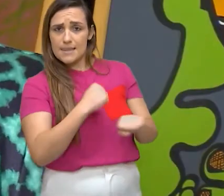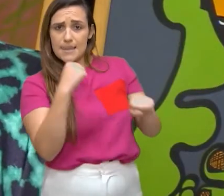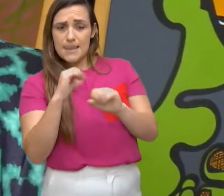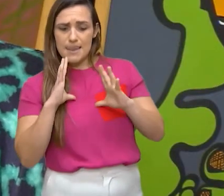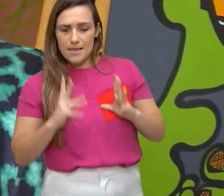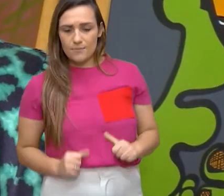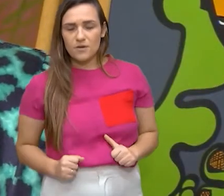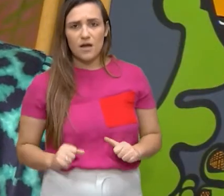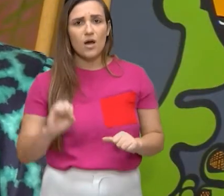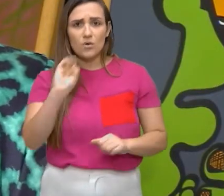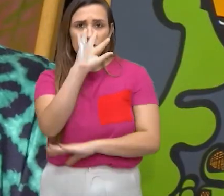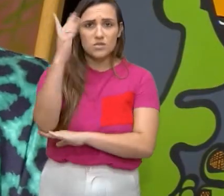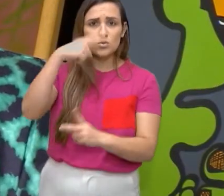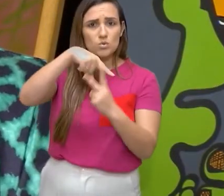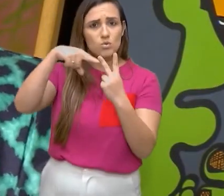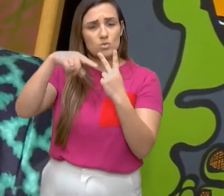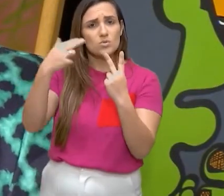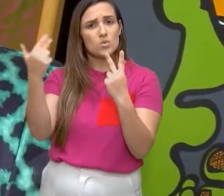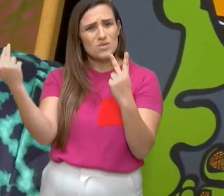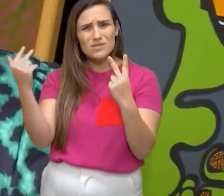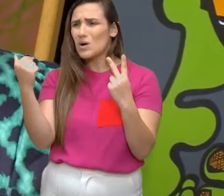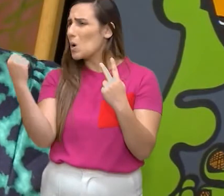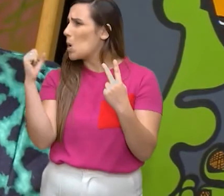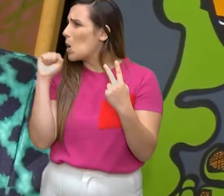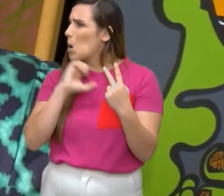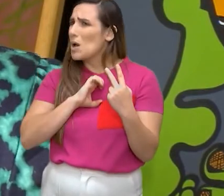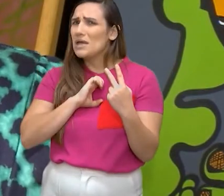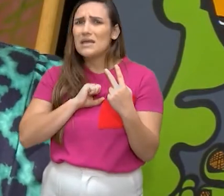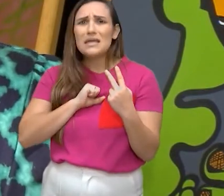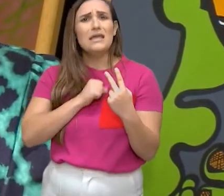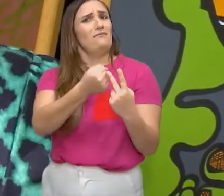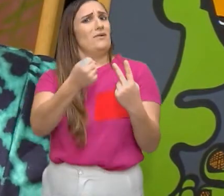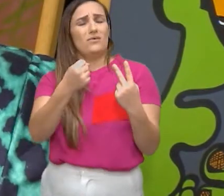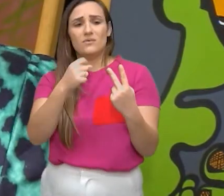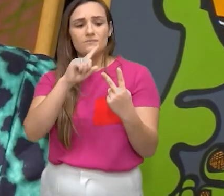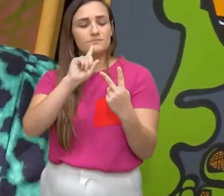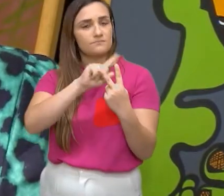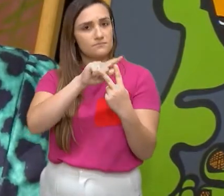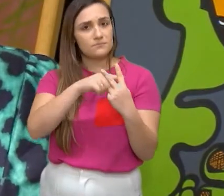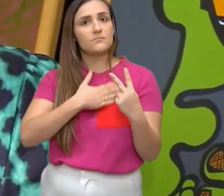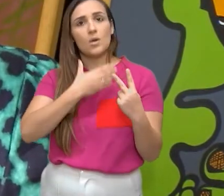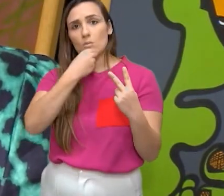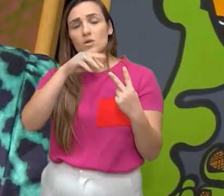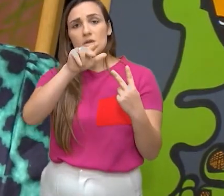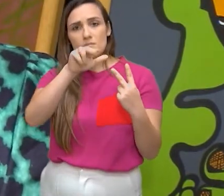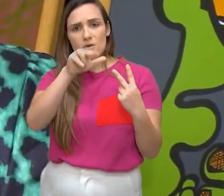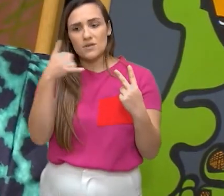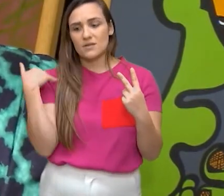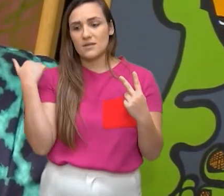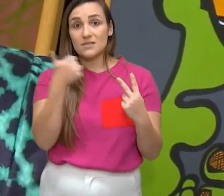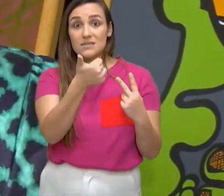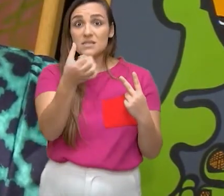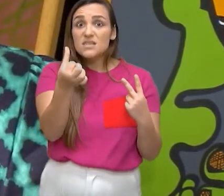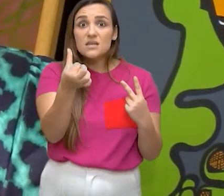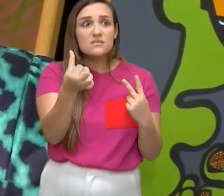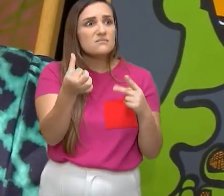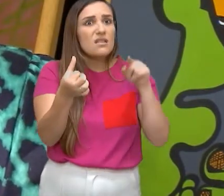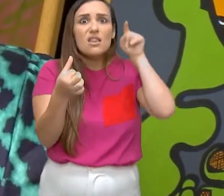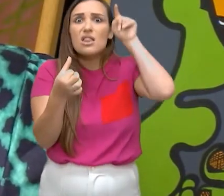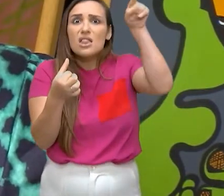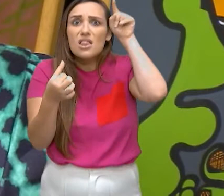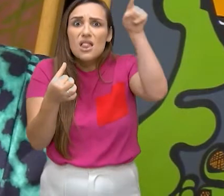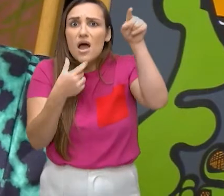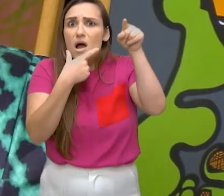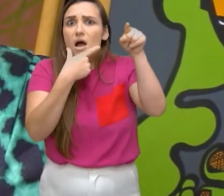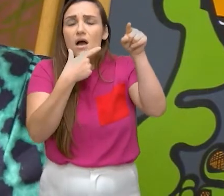doméstica, aconteceu 2 tragédias horríveis, assim. O meu irmão, de 16 anos, foi para uma fazenda